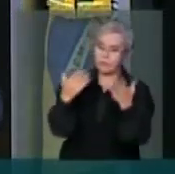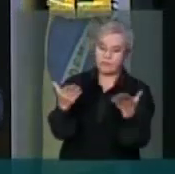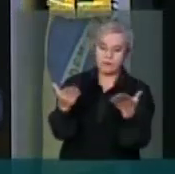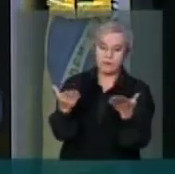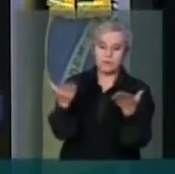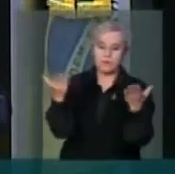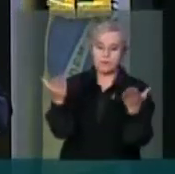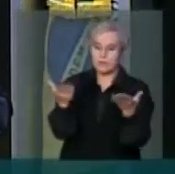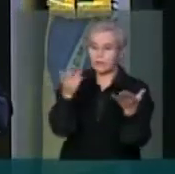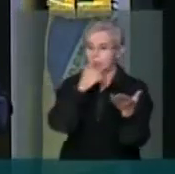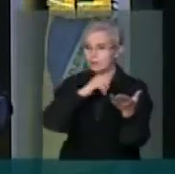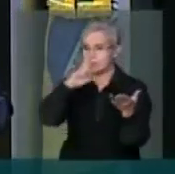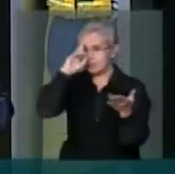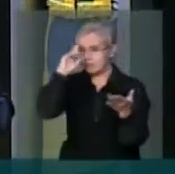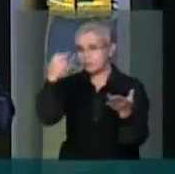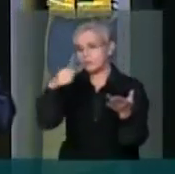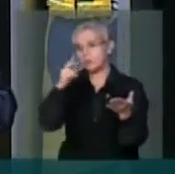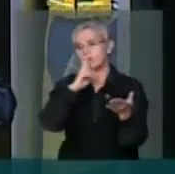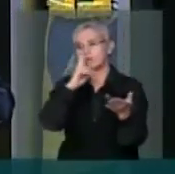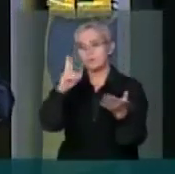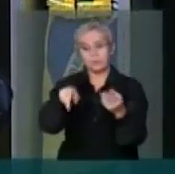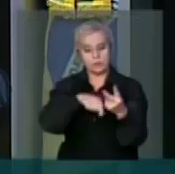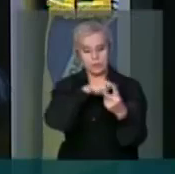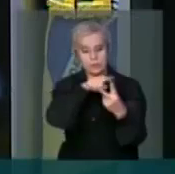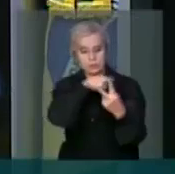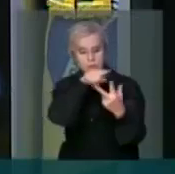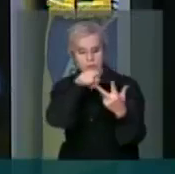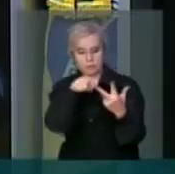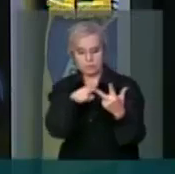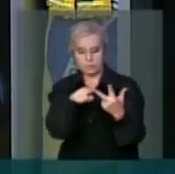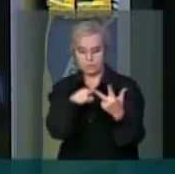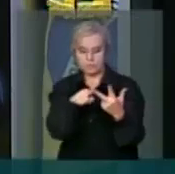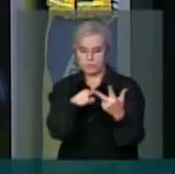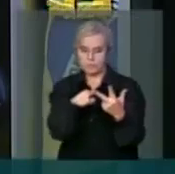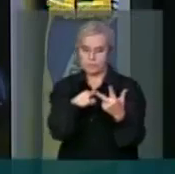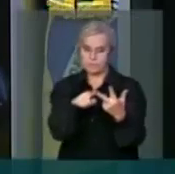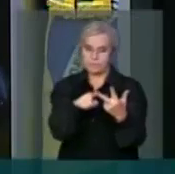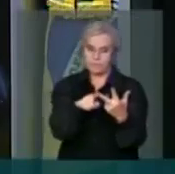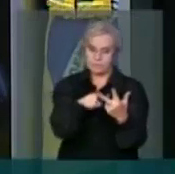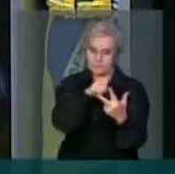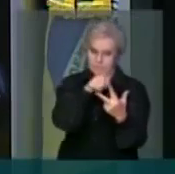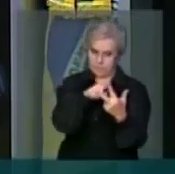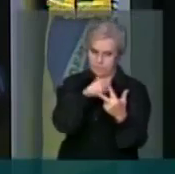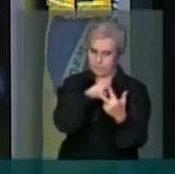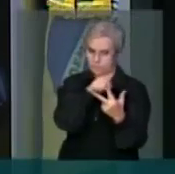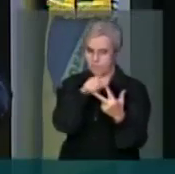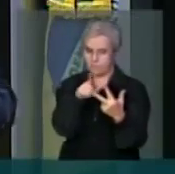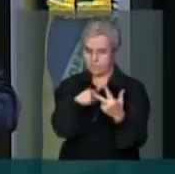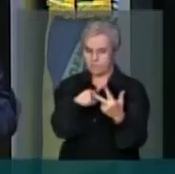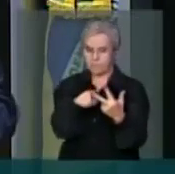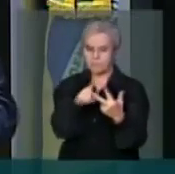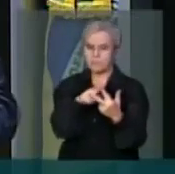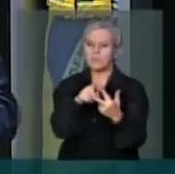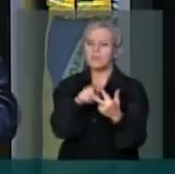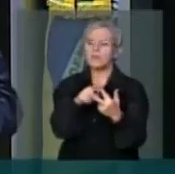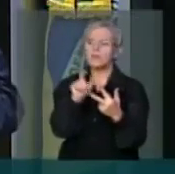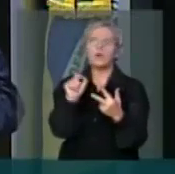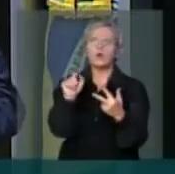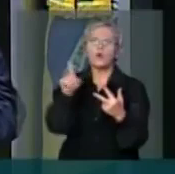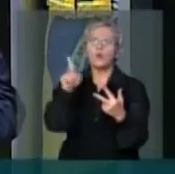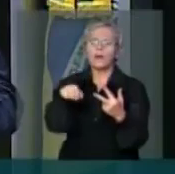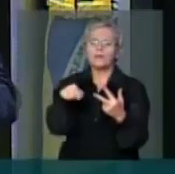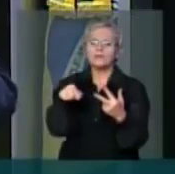Excelência responder às duas outras indagações. Primeiro, das duas segundas indagações, quais seriam